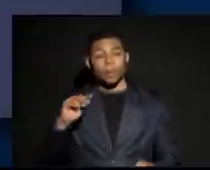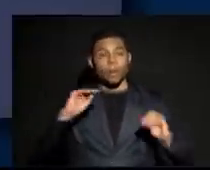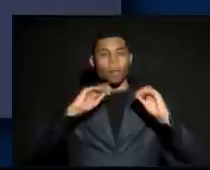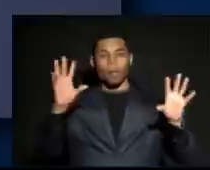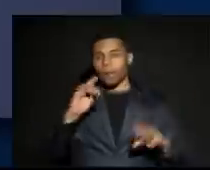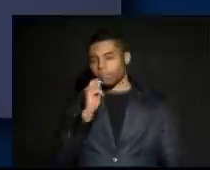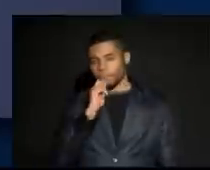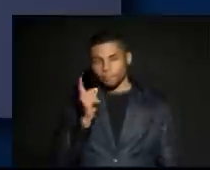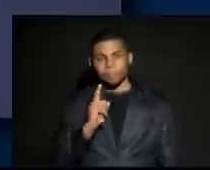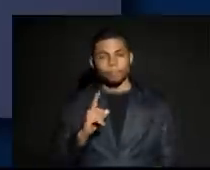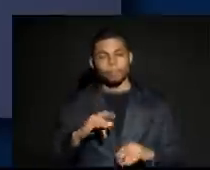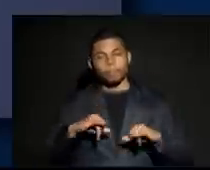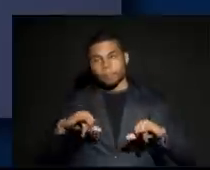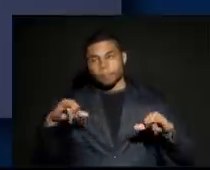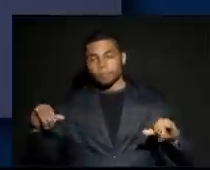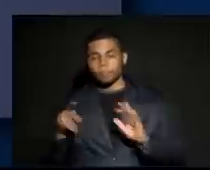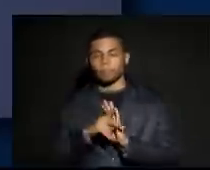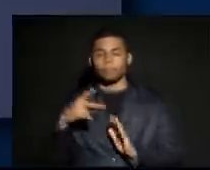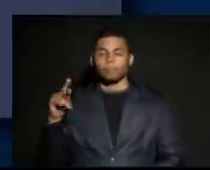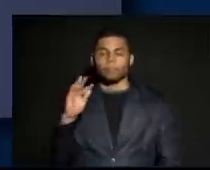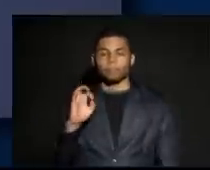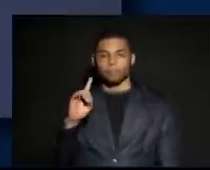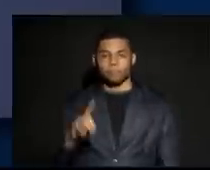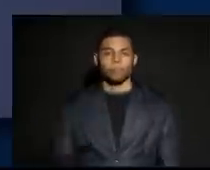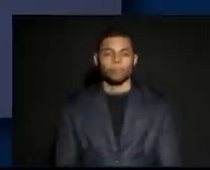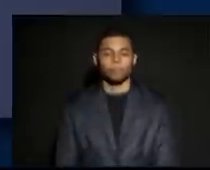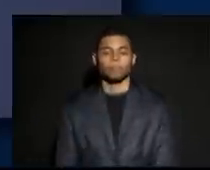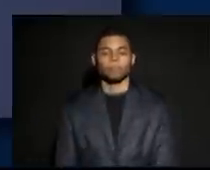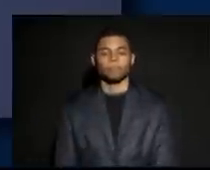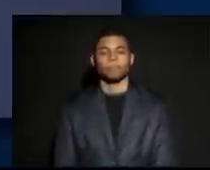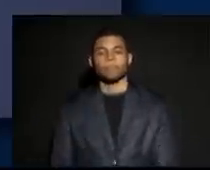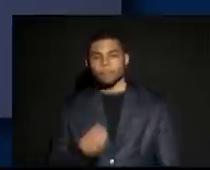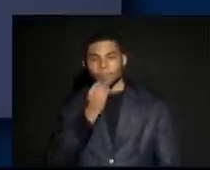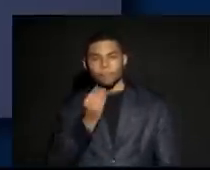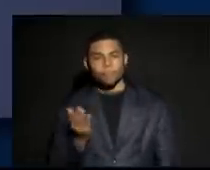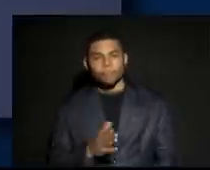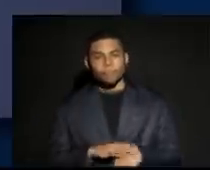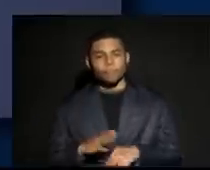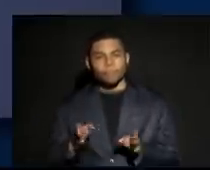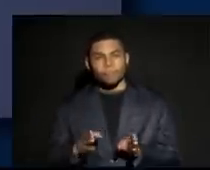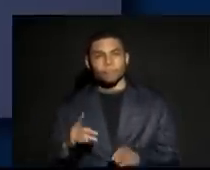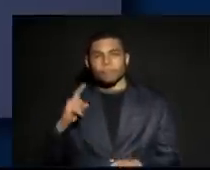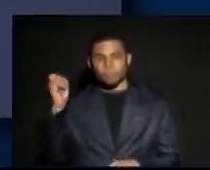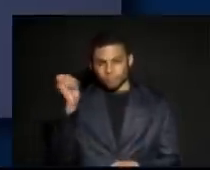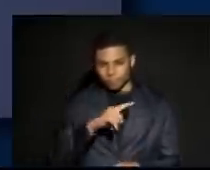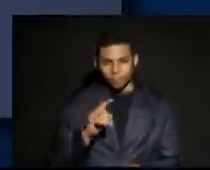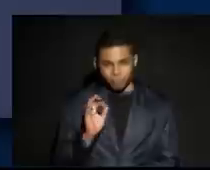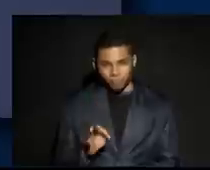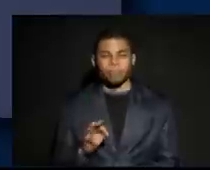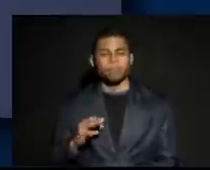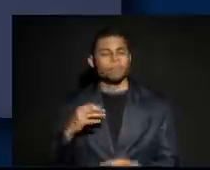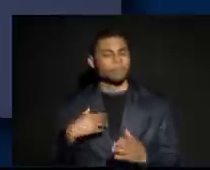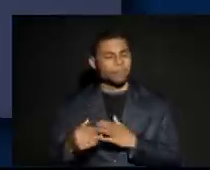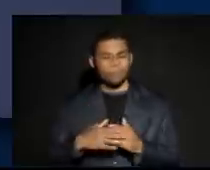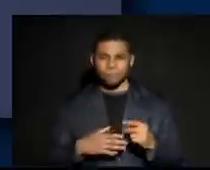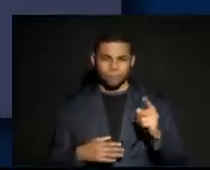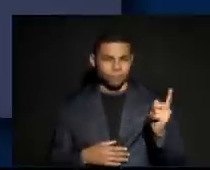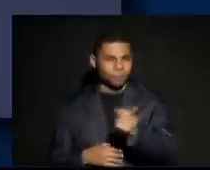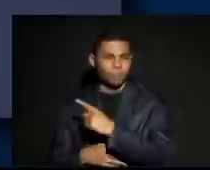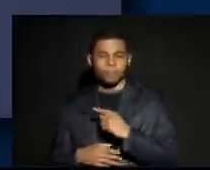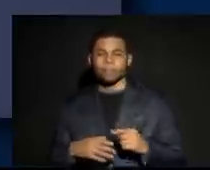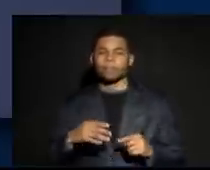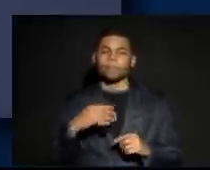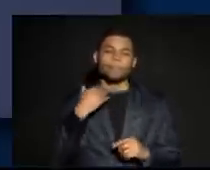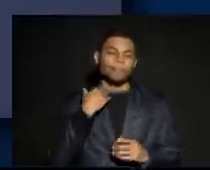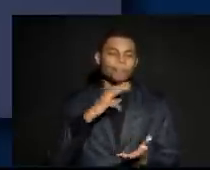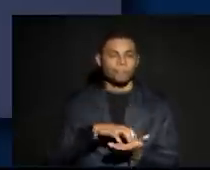pouco menos Clara a comunicação do Fed obviamente que a gente vive um momento desafiador para qualquer banco central